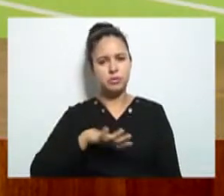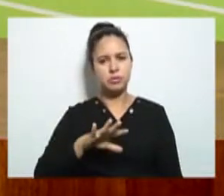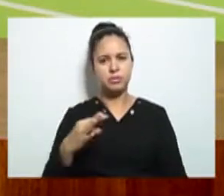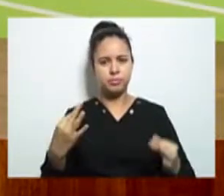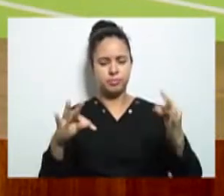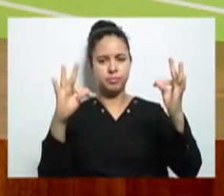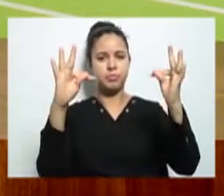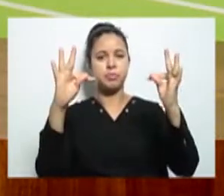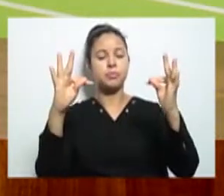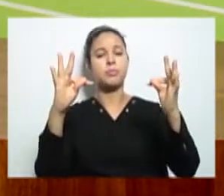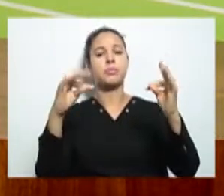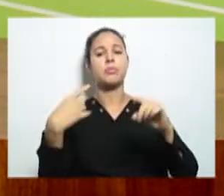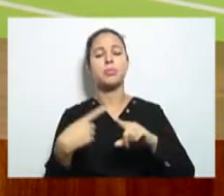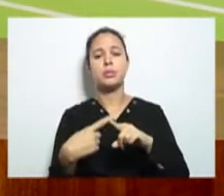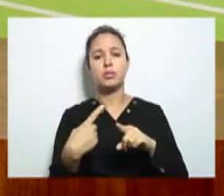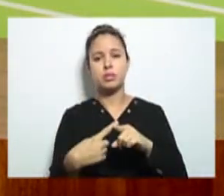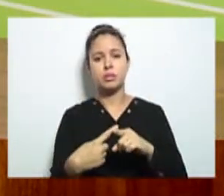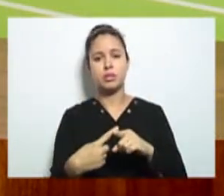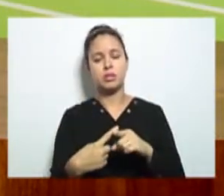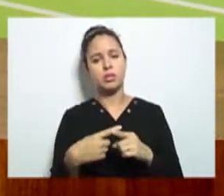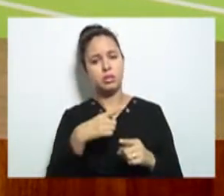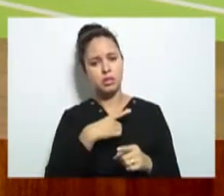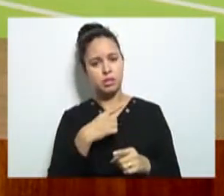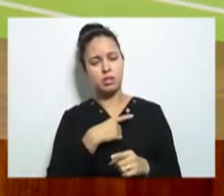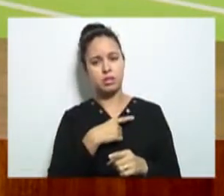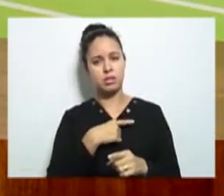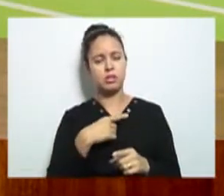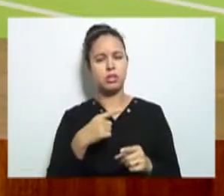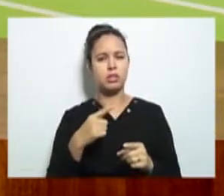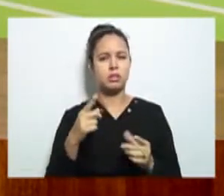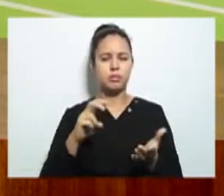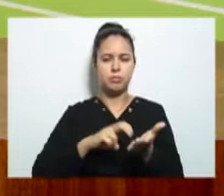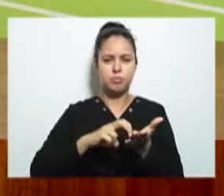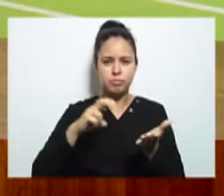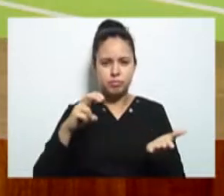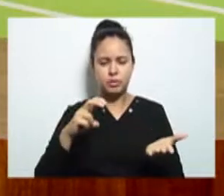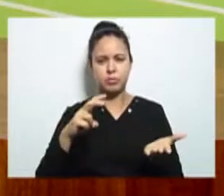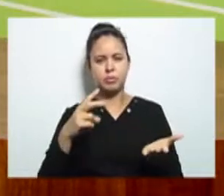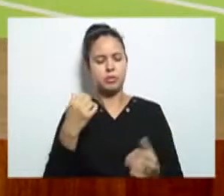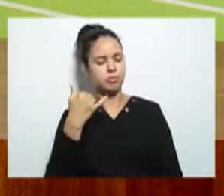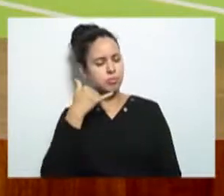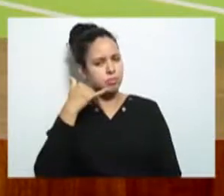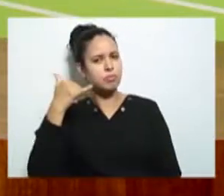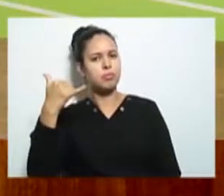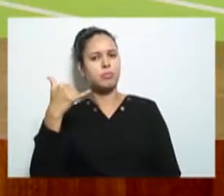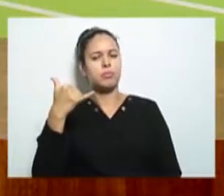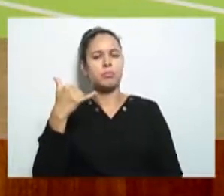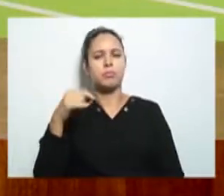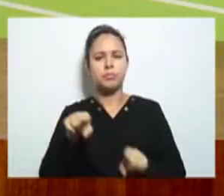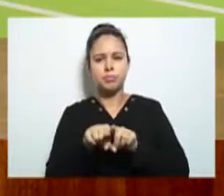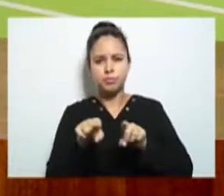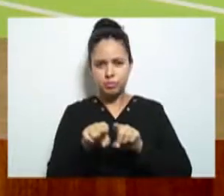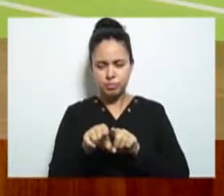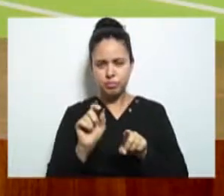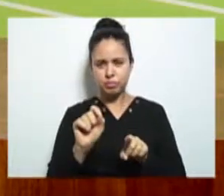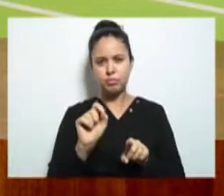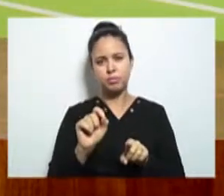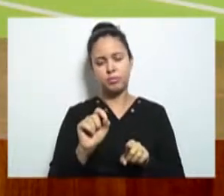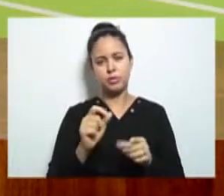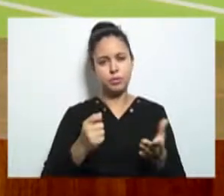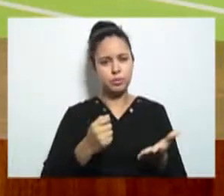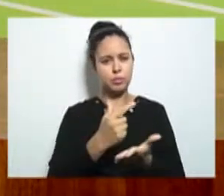vocês acordam, que o despertador de vocês, que vocês vão na padaria comprar um pão, que o pão é pesado na balança, tudo a gente tem